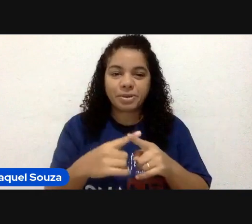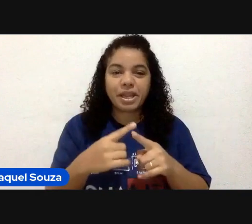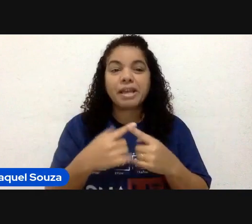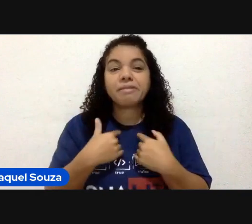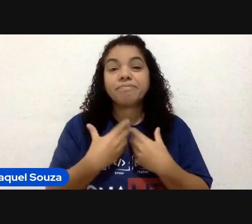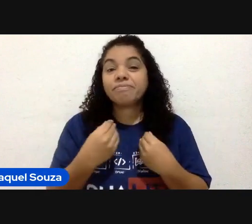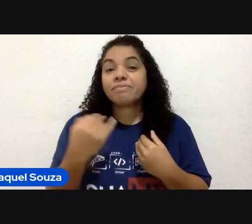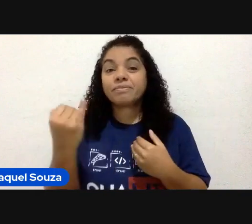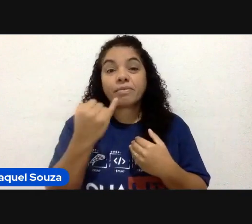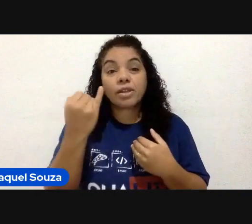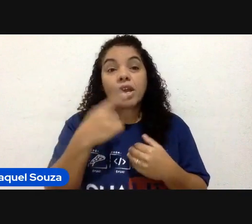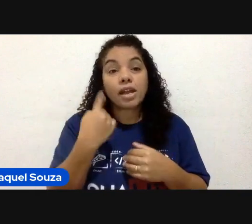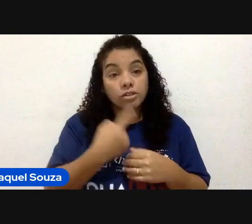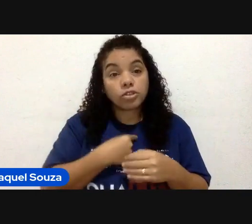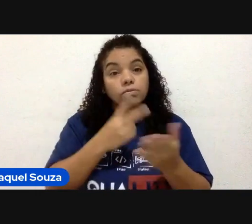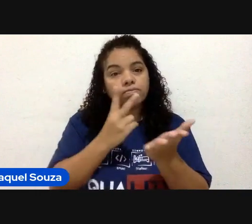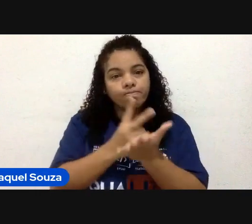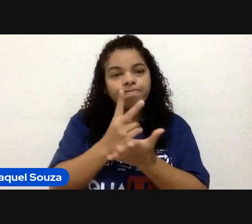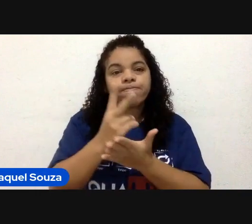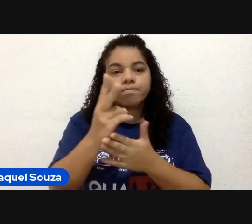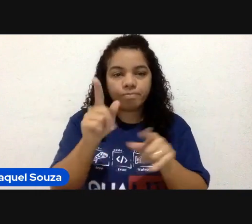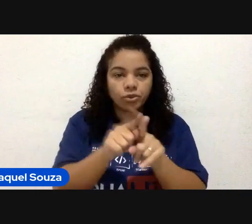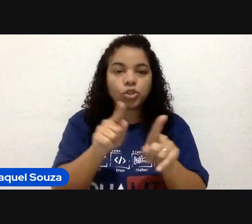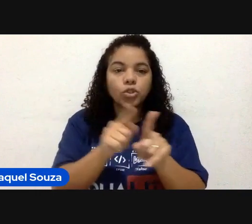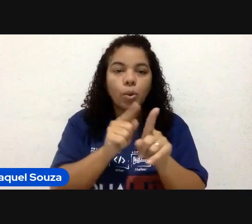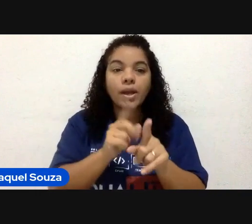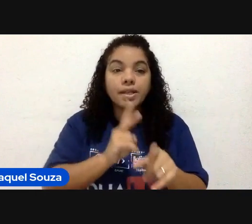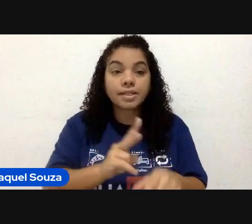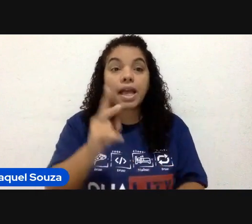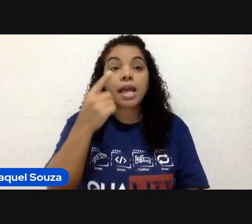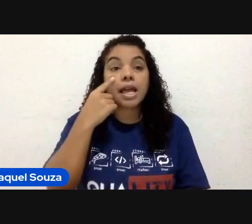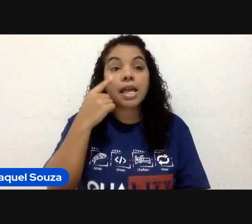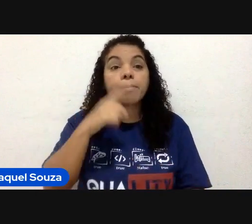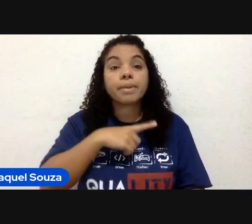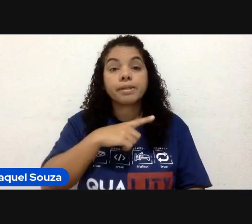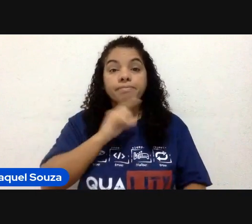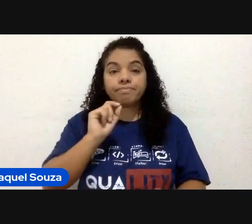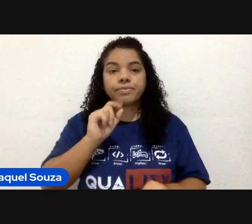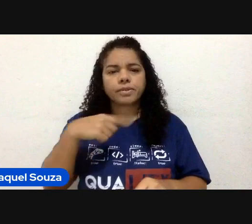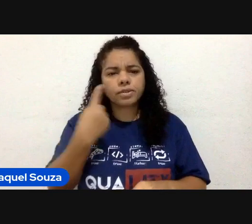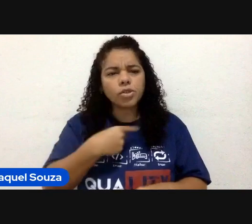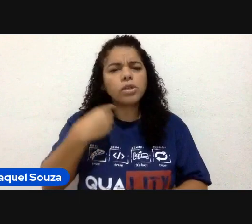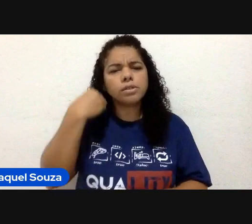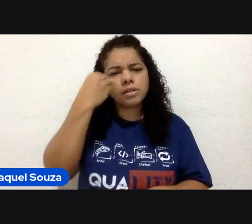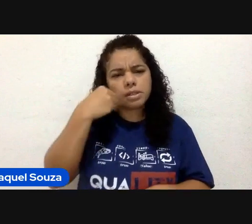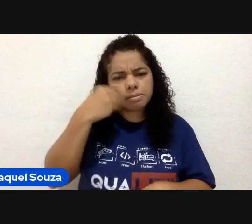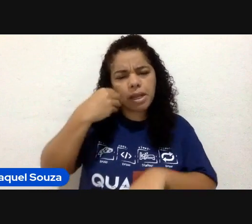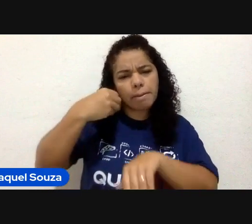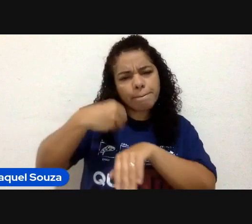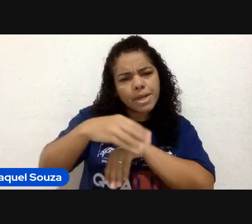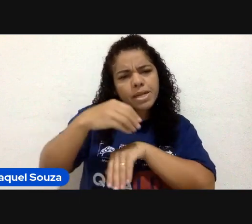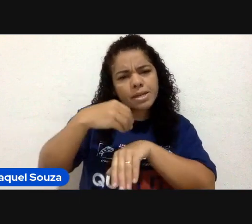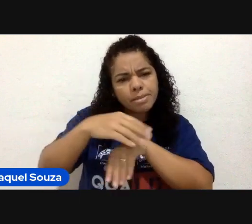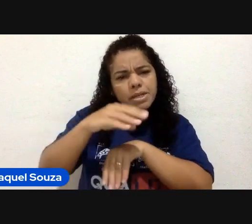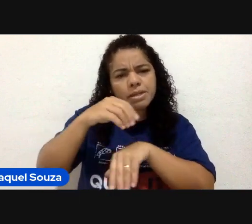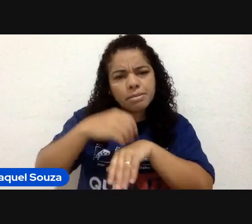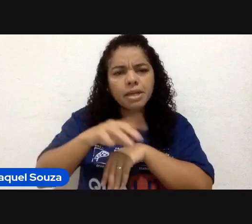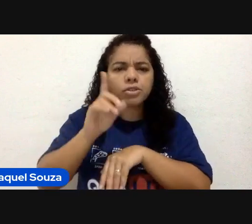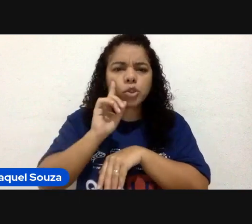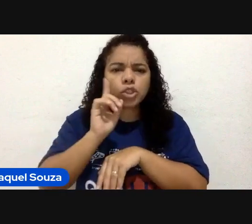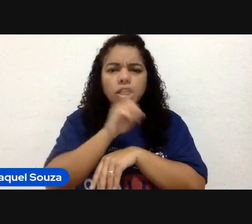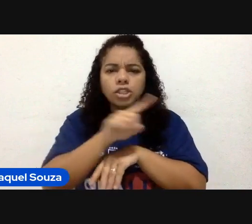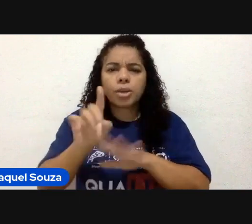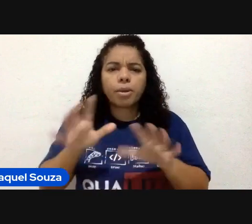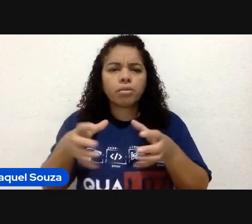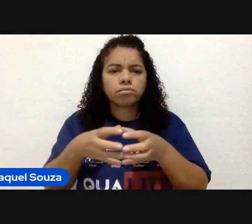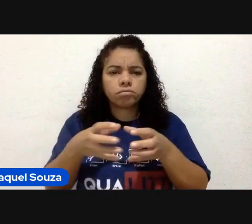muito importante a gente continuar sempre levando as nossas experiências e o que acontece no nosso dia a dia para a nossa